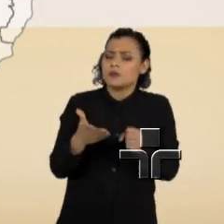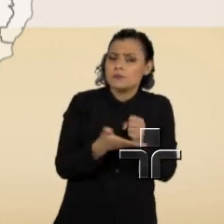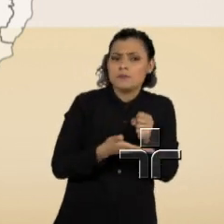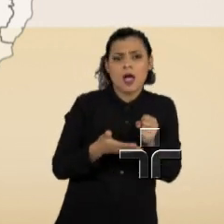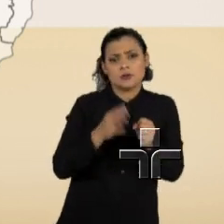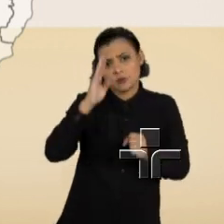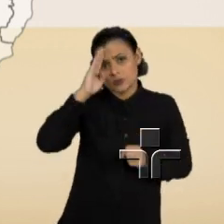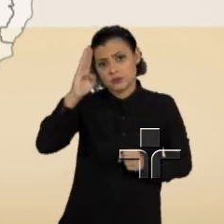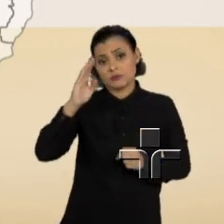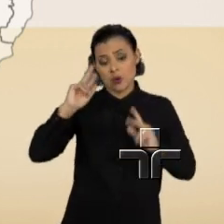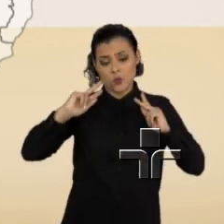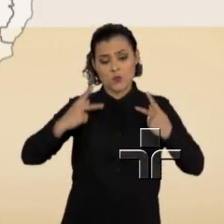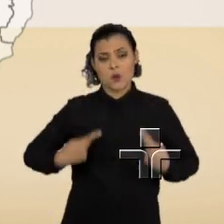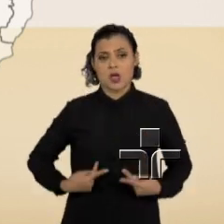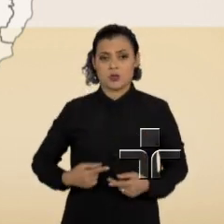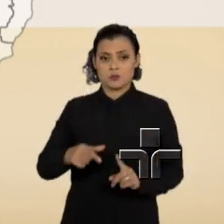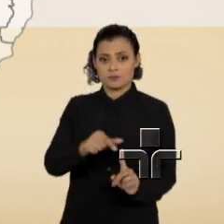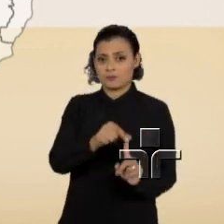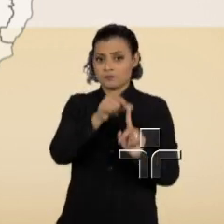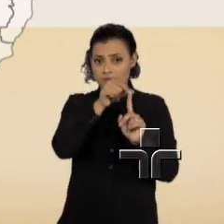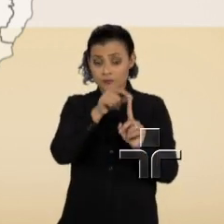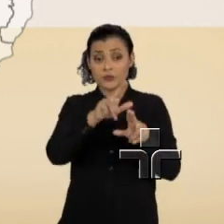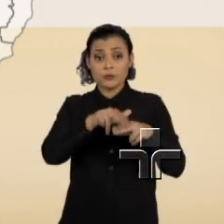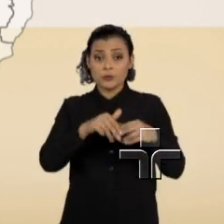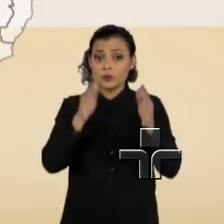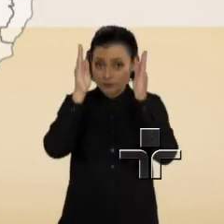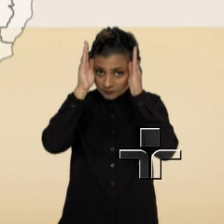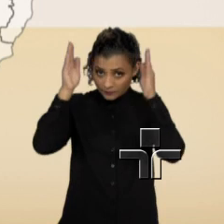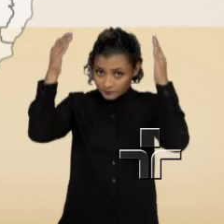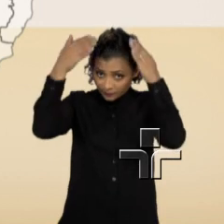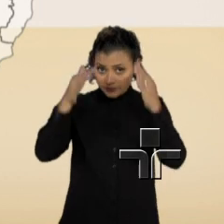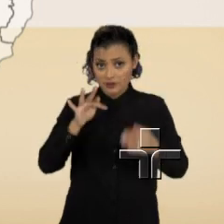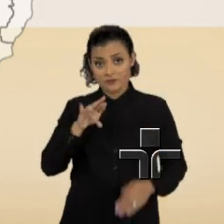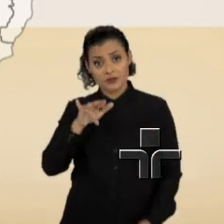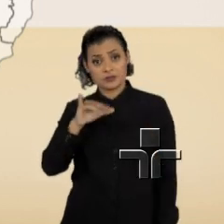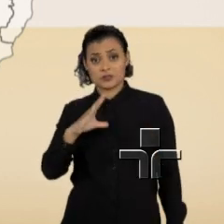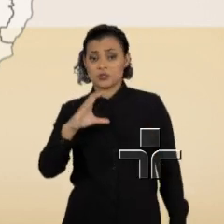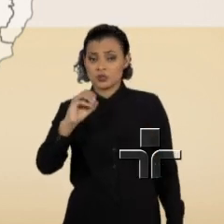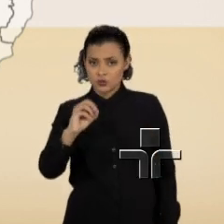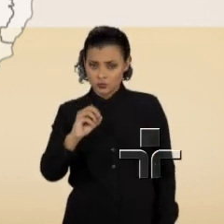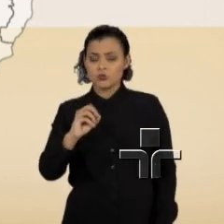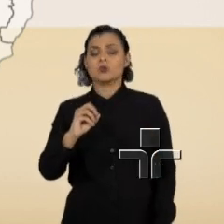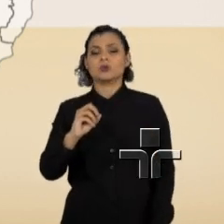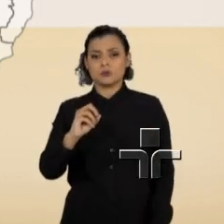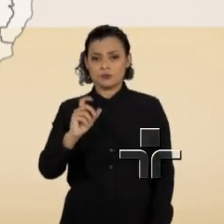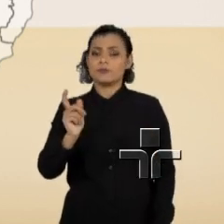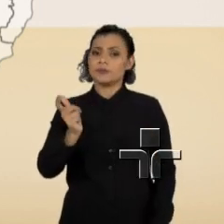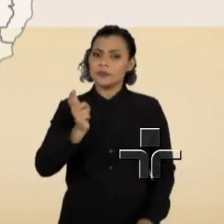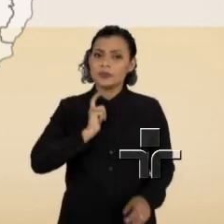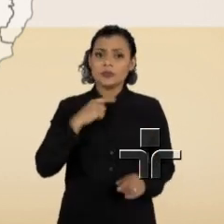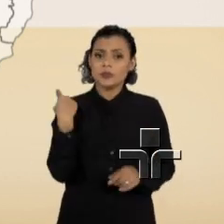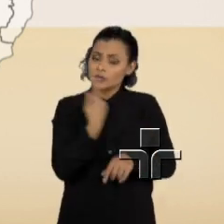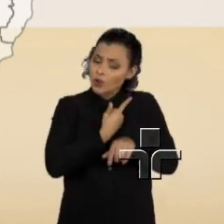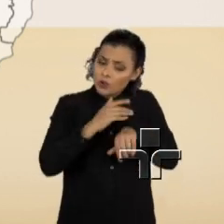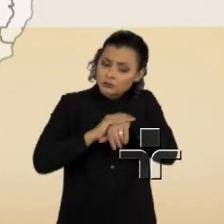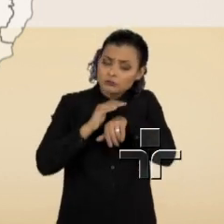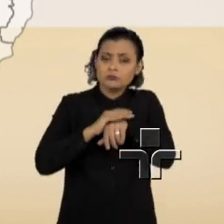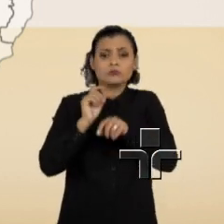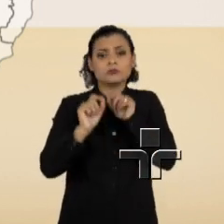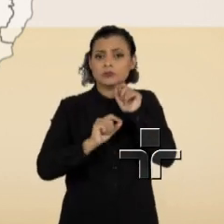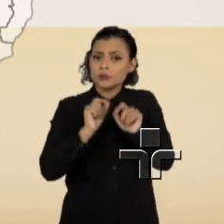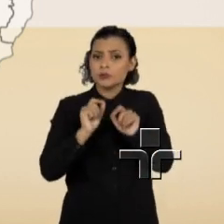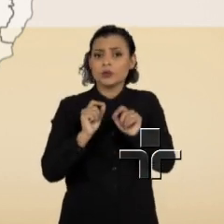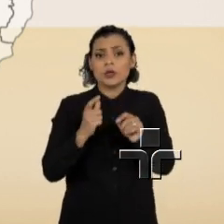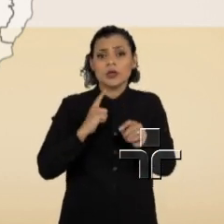da pessoa humana. É claro que o Papa Francisco nos convoca a procurarmos e buscarmos